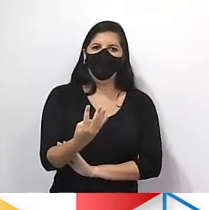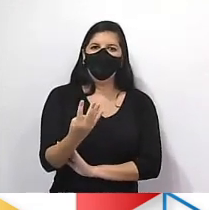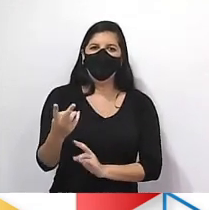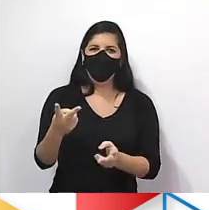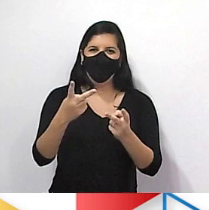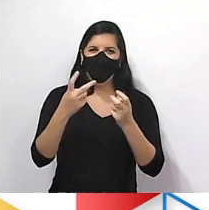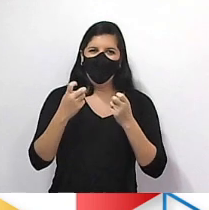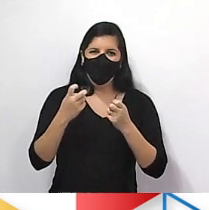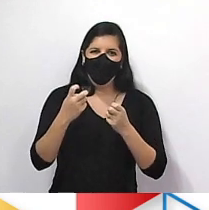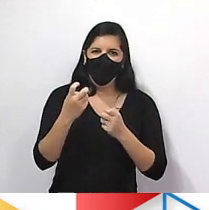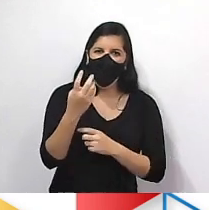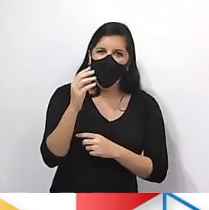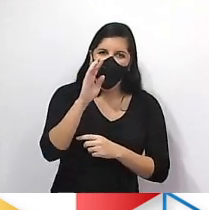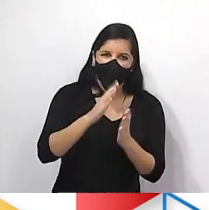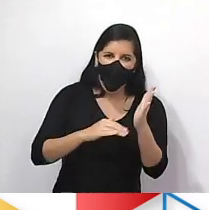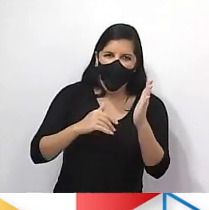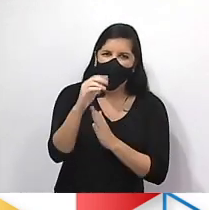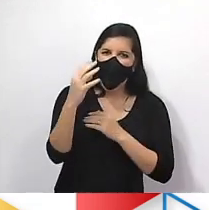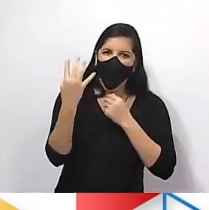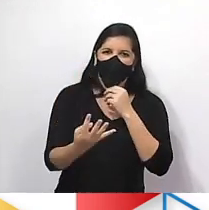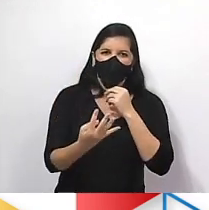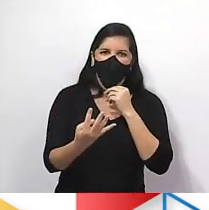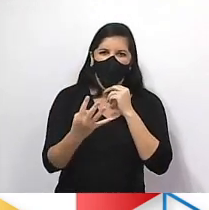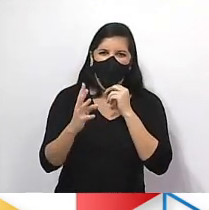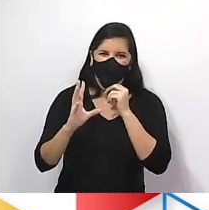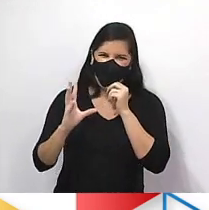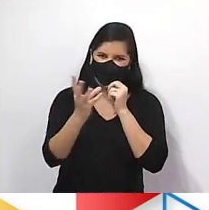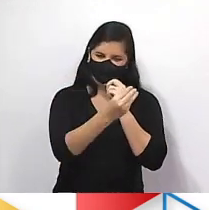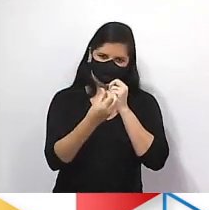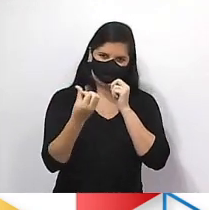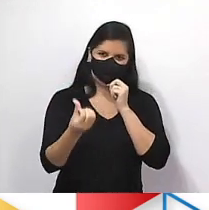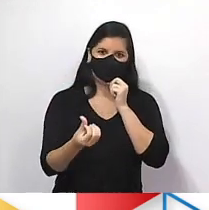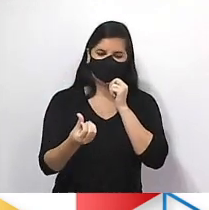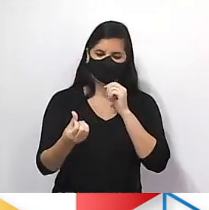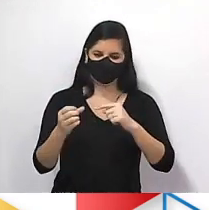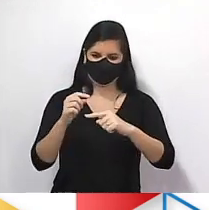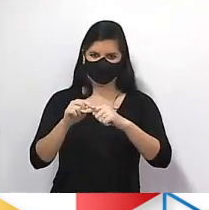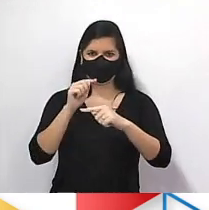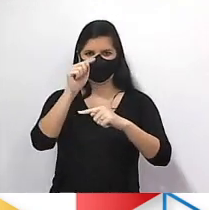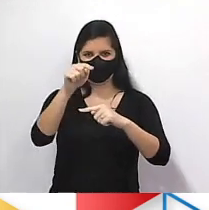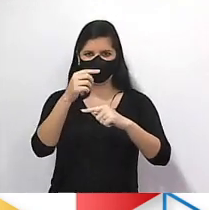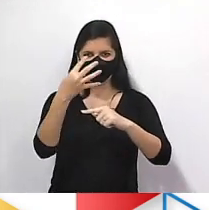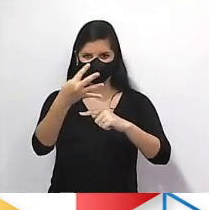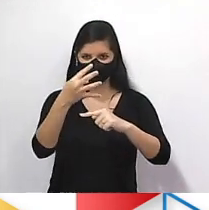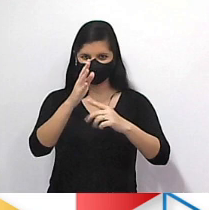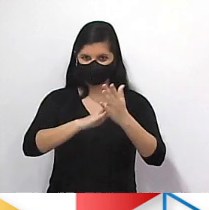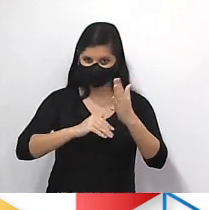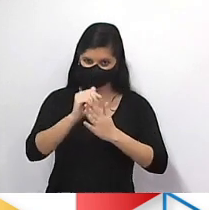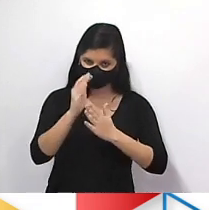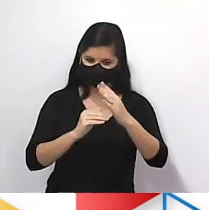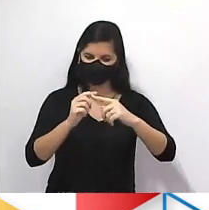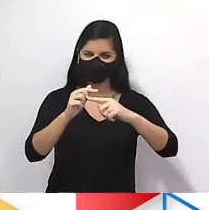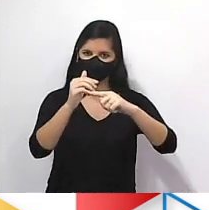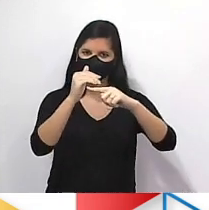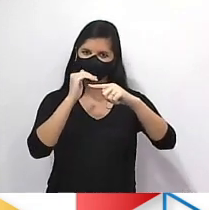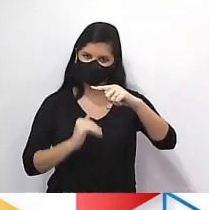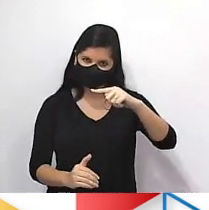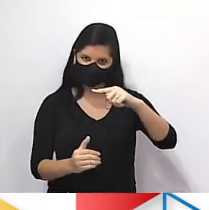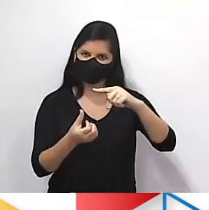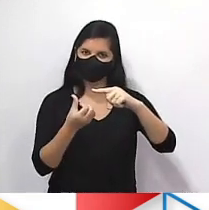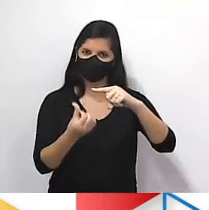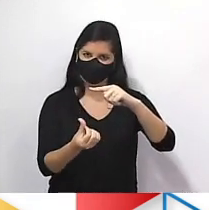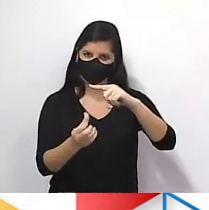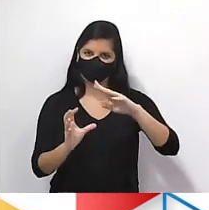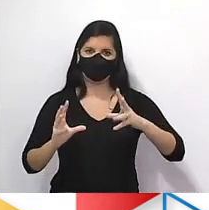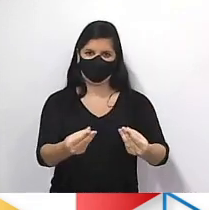perceberam? Eu pintei 4 partes de quanto? De 6. Então a parte está no numerador lá em cima e o